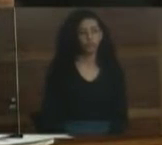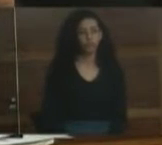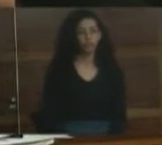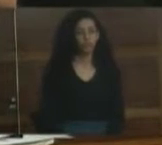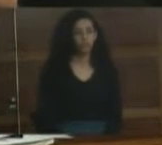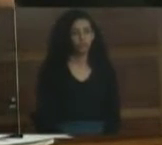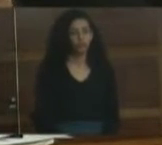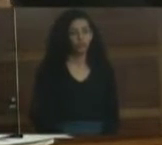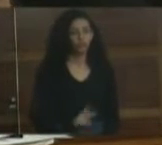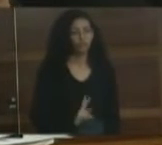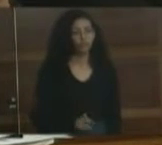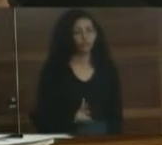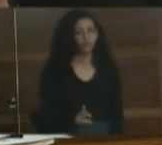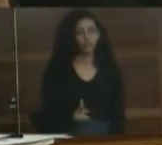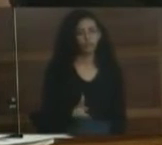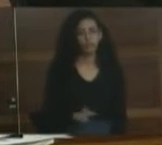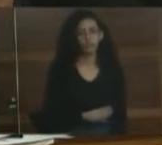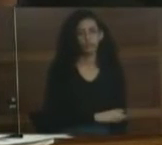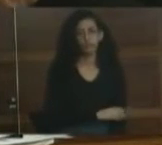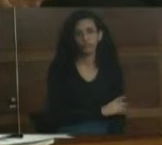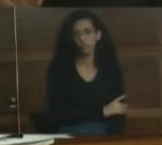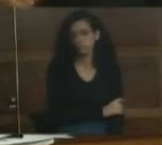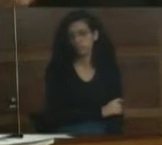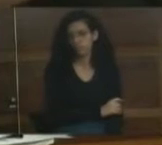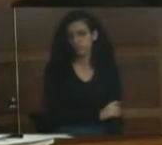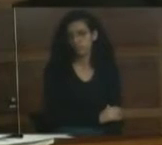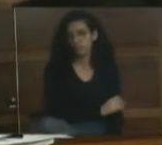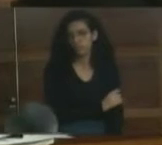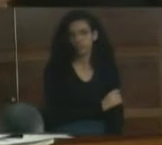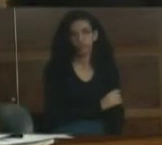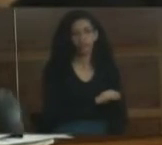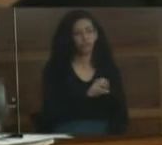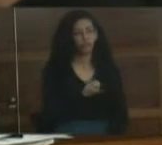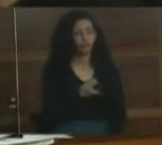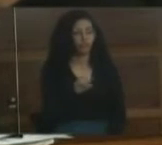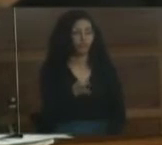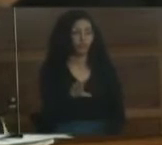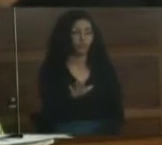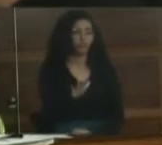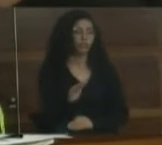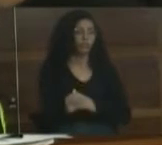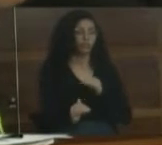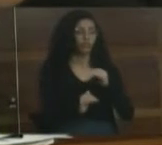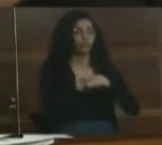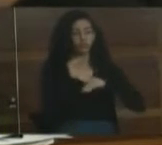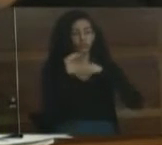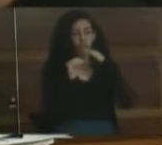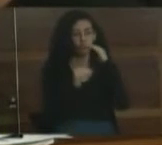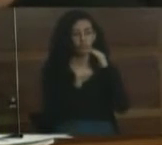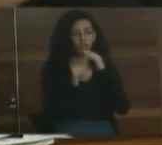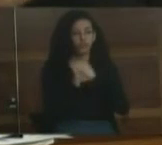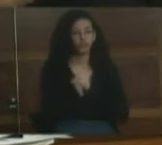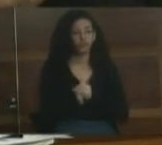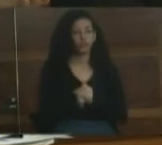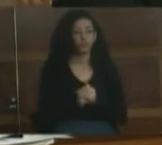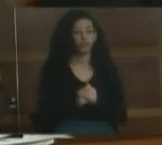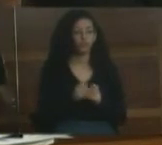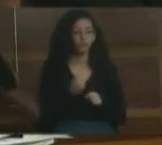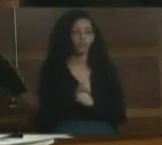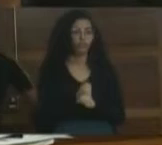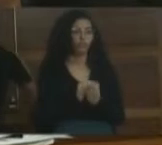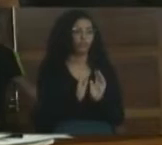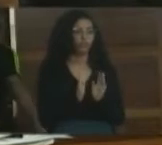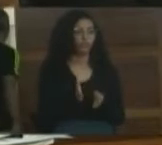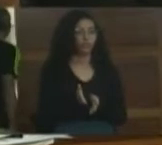constantemente o aplicação na educação tem vencido valtão e ele tá achando ele só vai